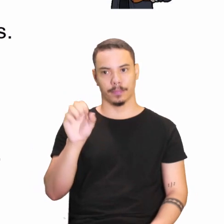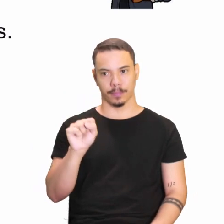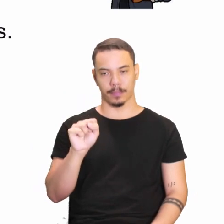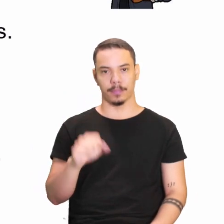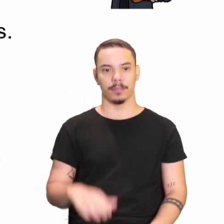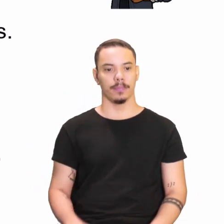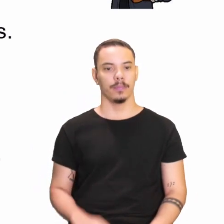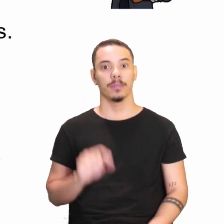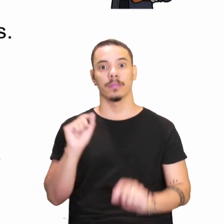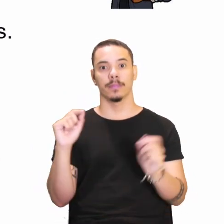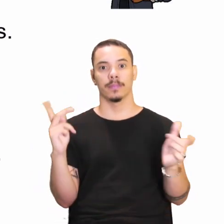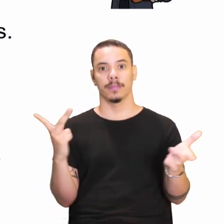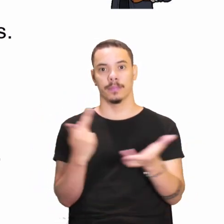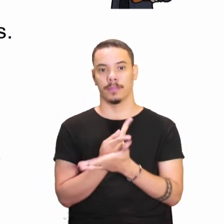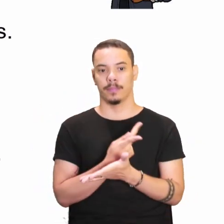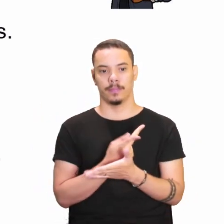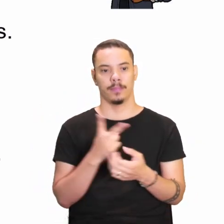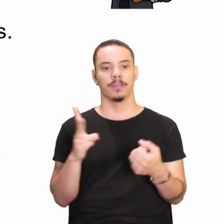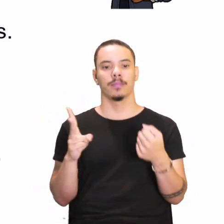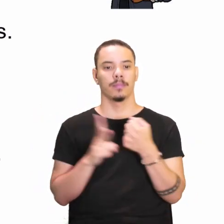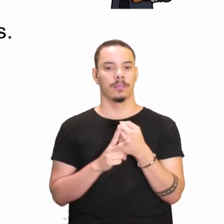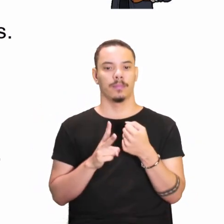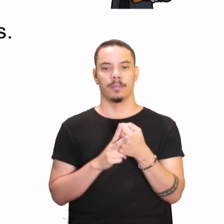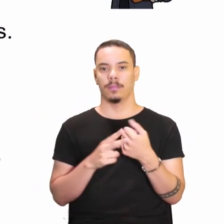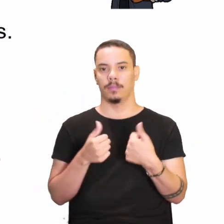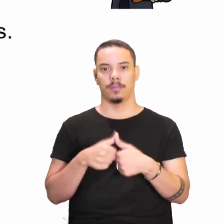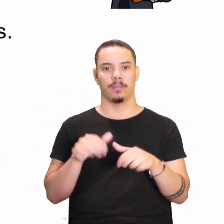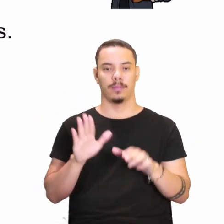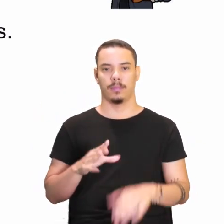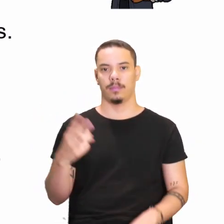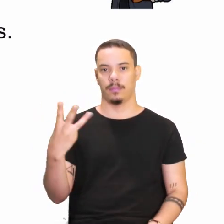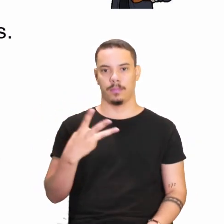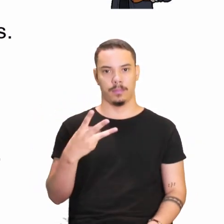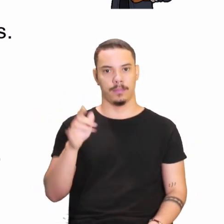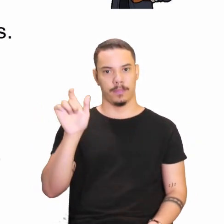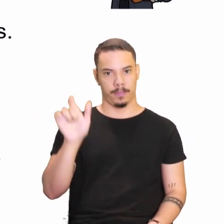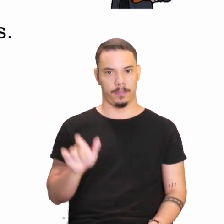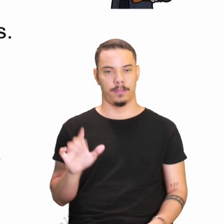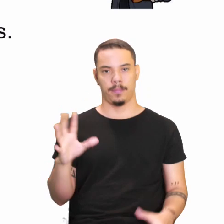elas, o que vai acontecer? O verbo vai ficar o quê? Na terceira